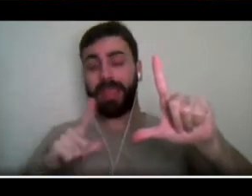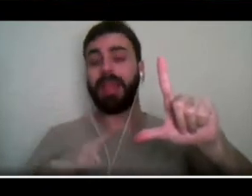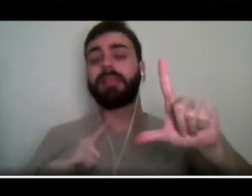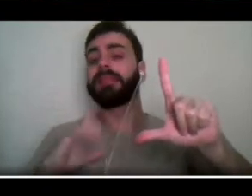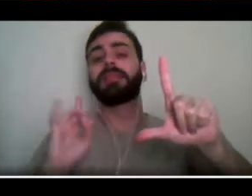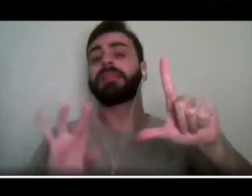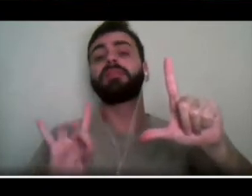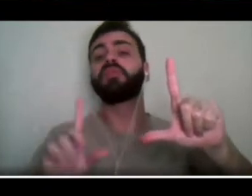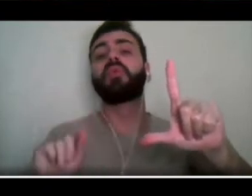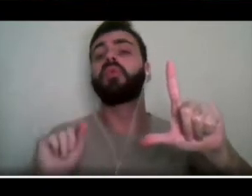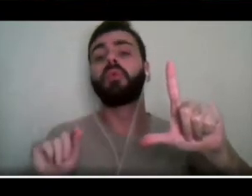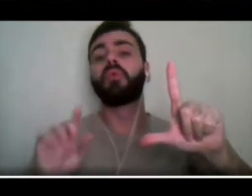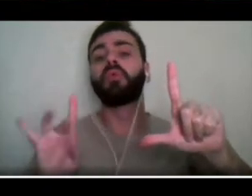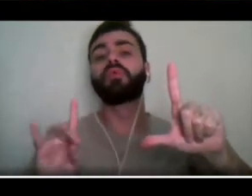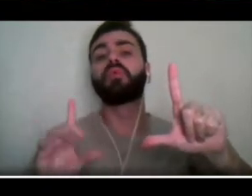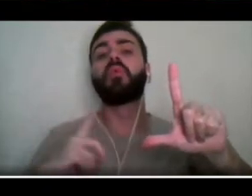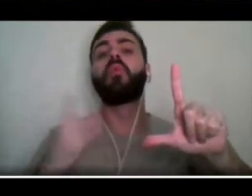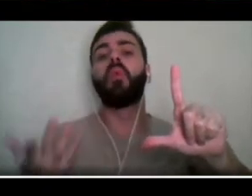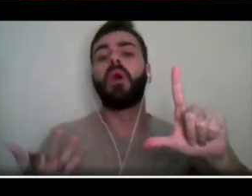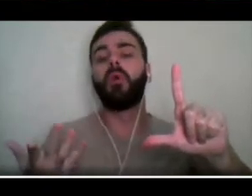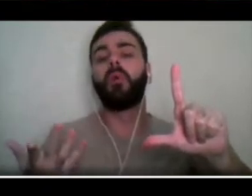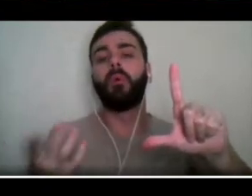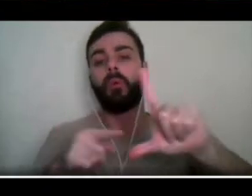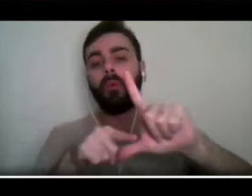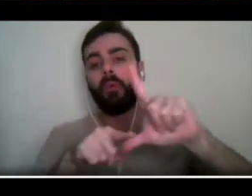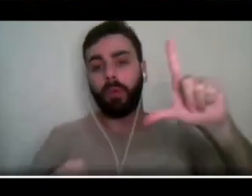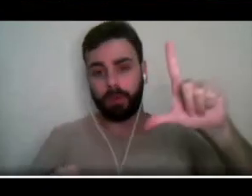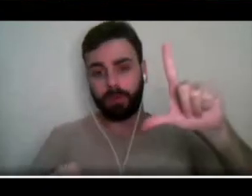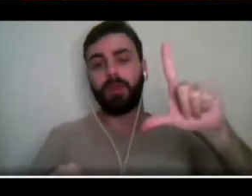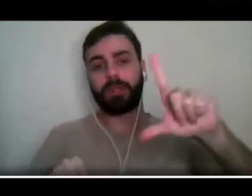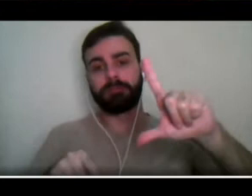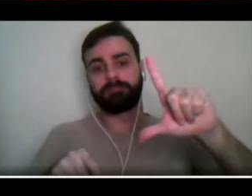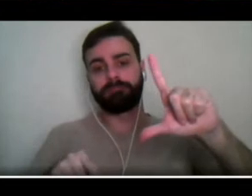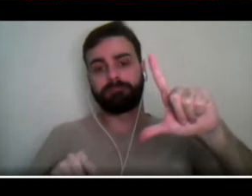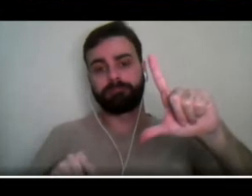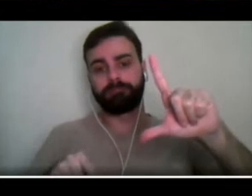componente na direção perpendicular